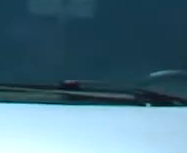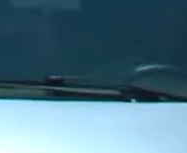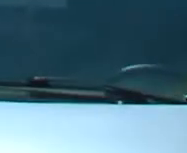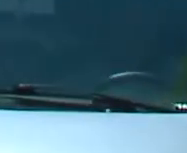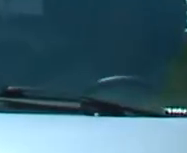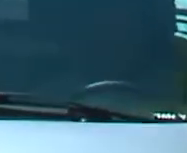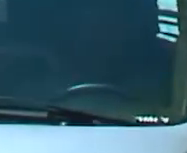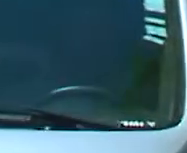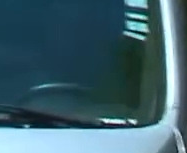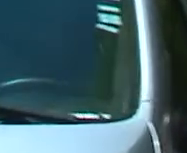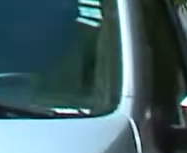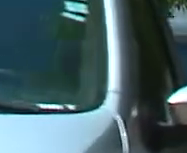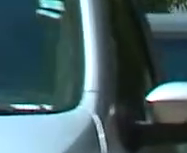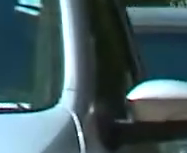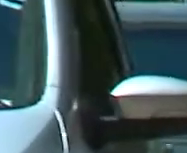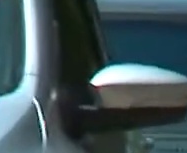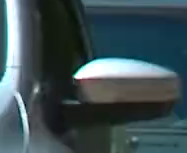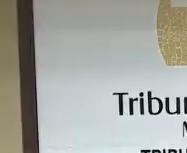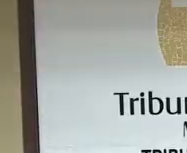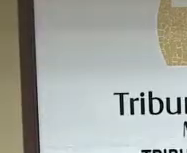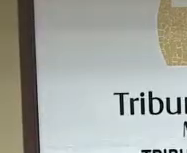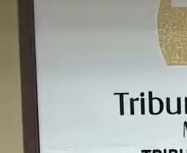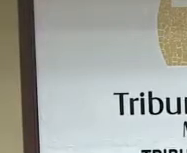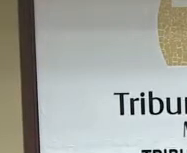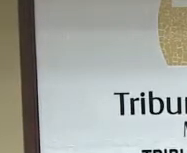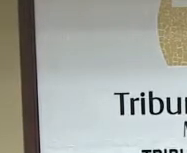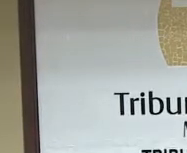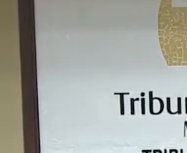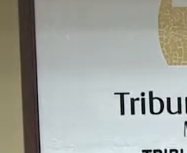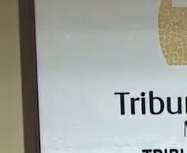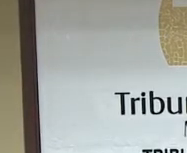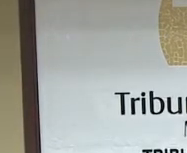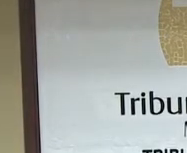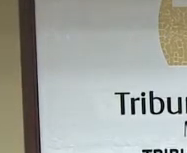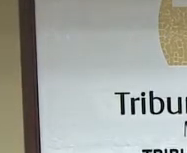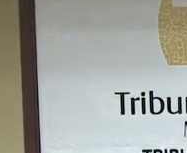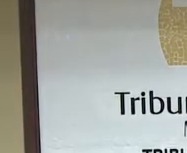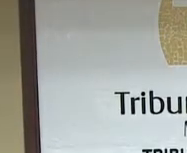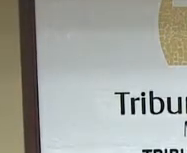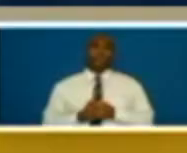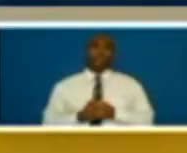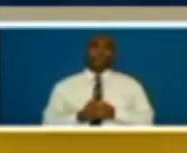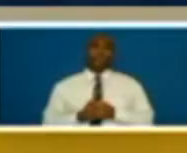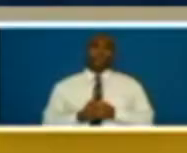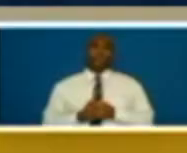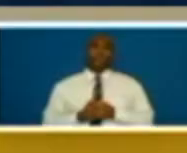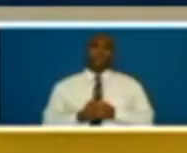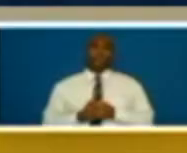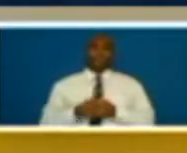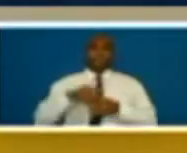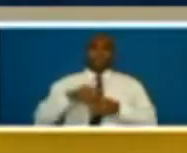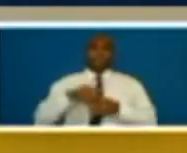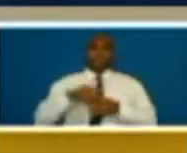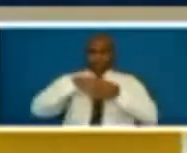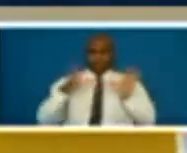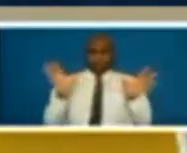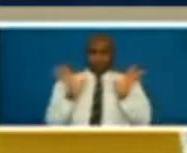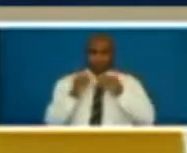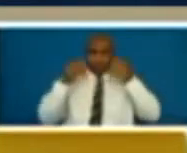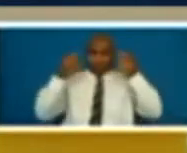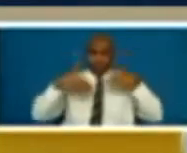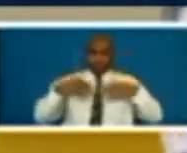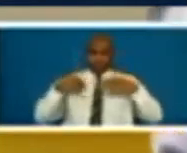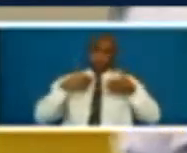folclóricos de siri de Santo Antônio de Leverger representado por Silvano Luiz Pinto foram observados os princípios do contraditório